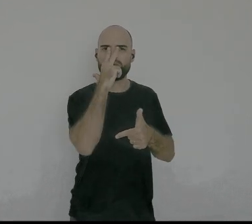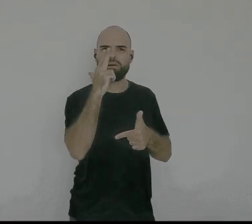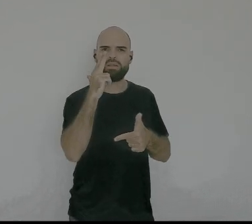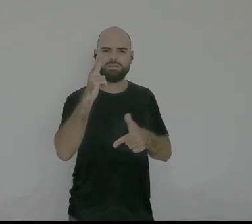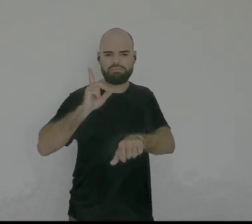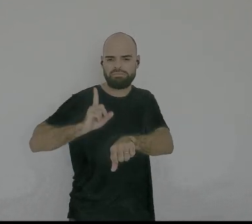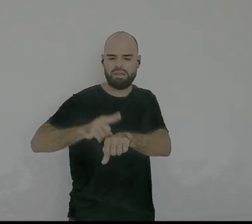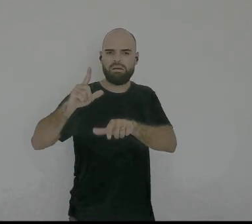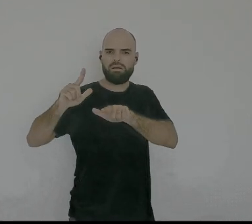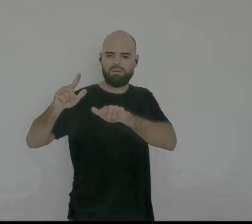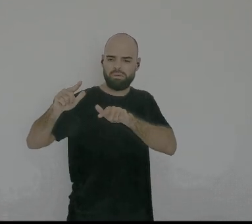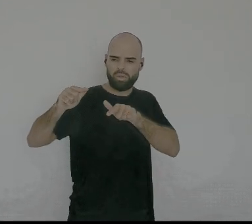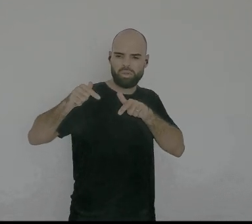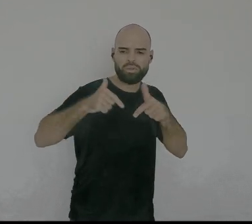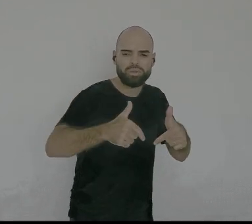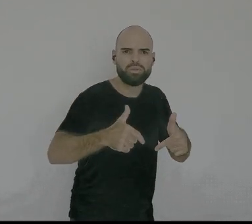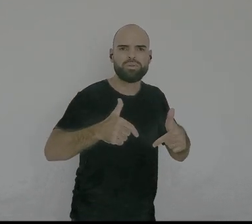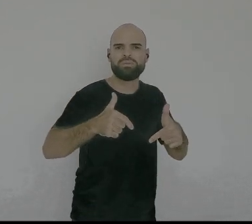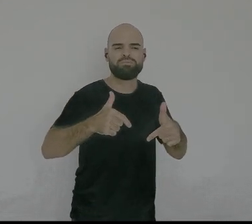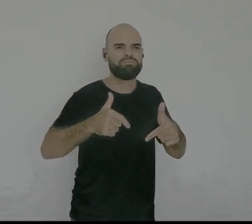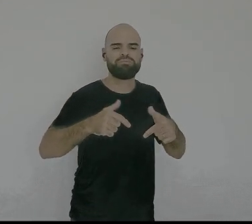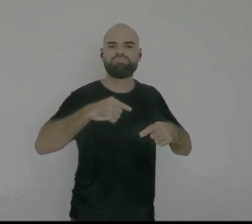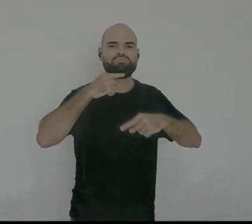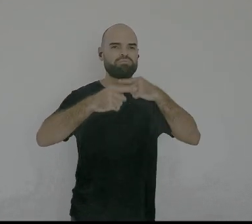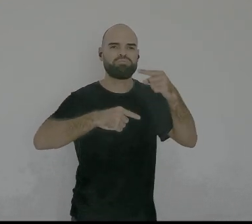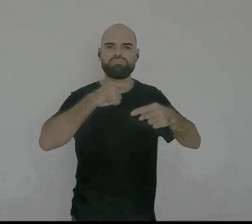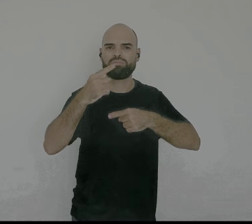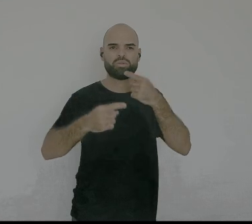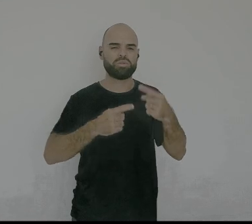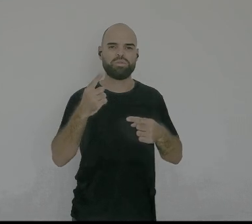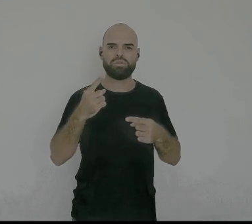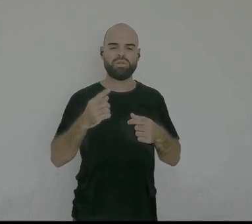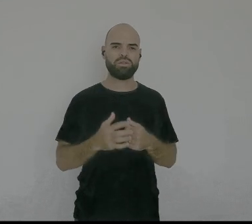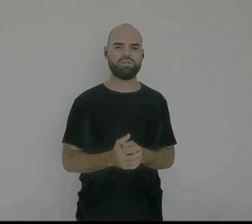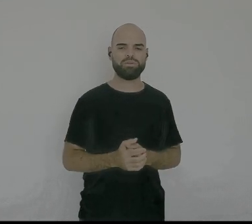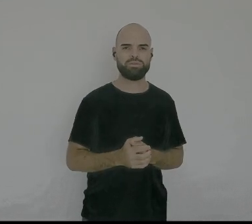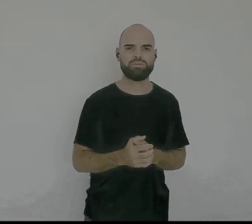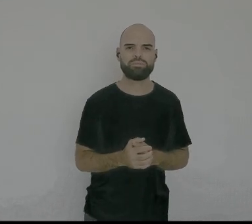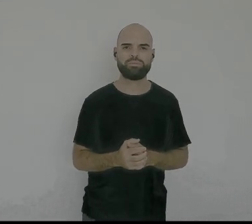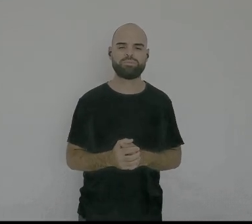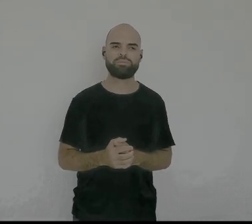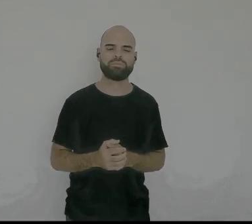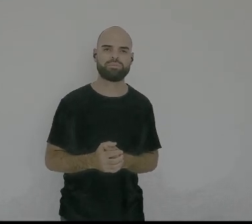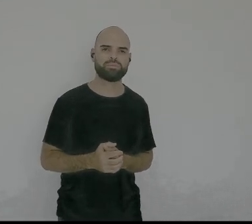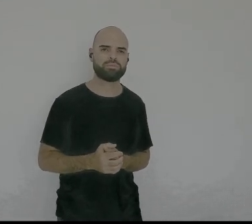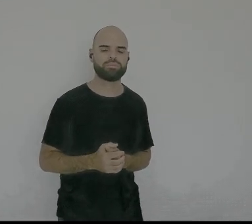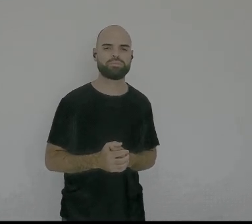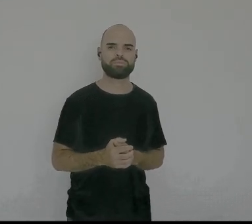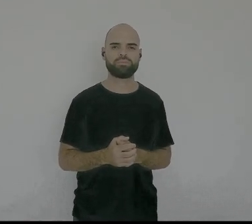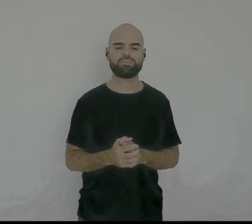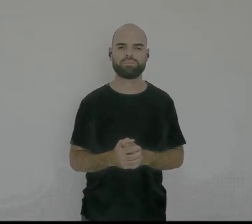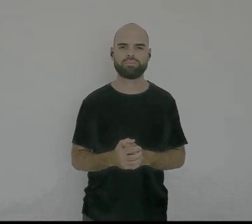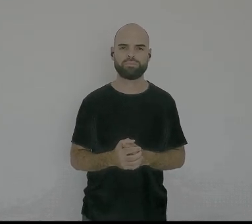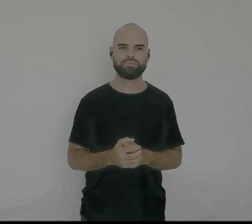modelo de respostas episódicas, reativas e integradas. Isso não dá certo.